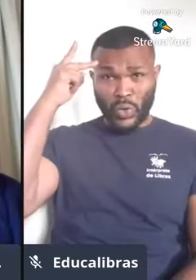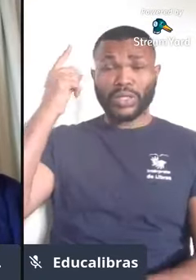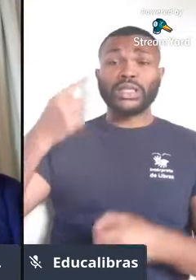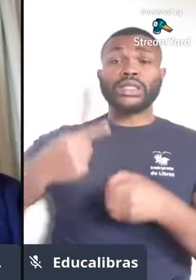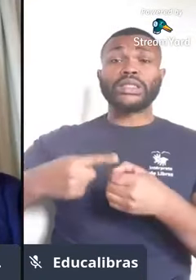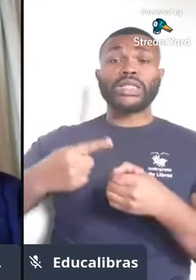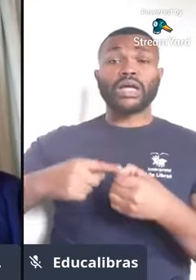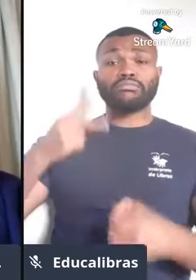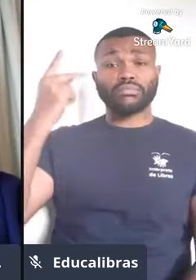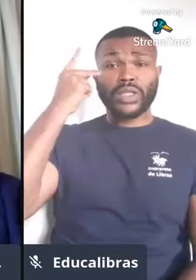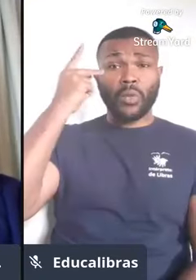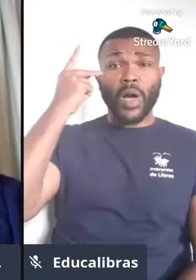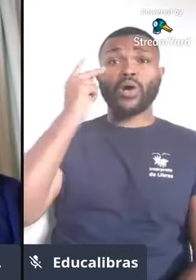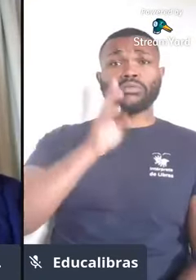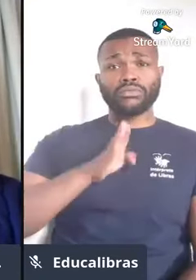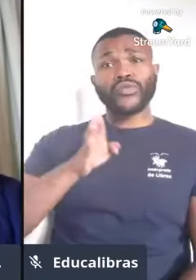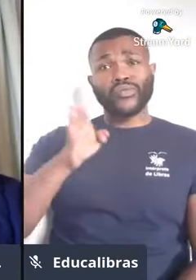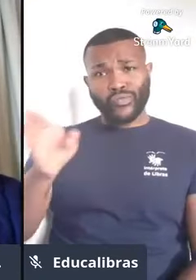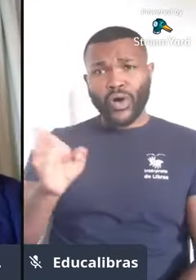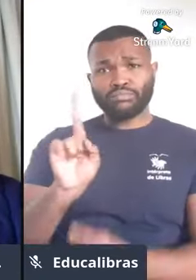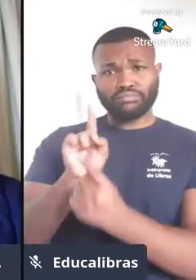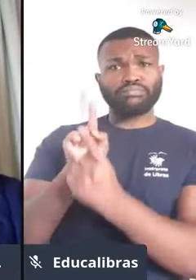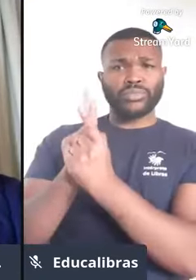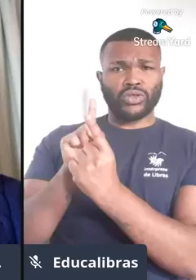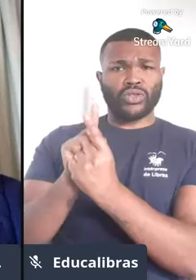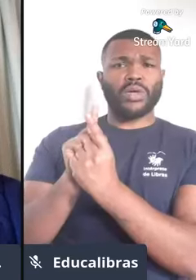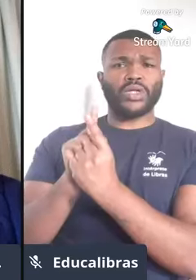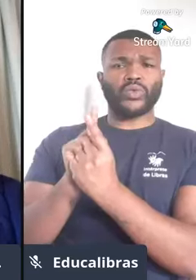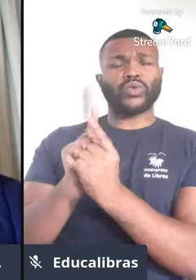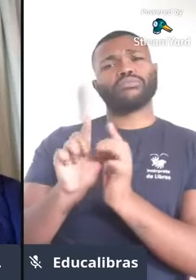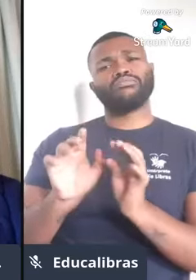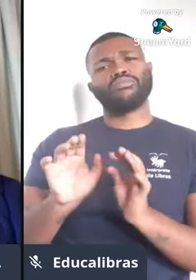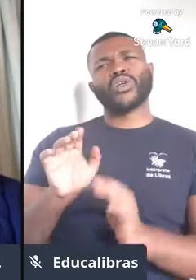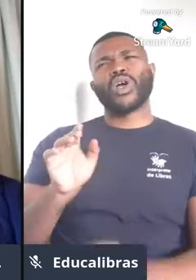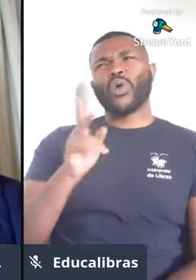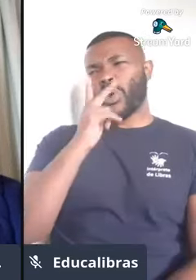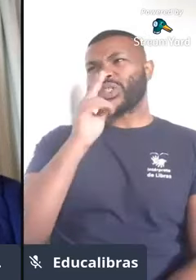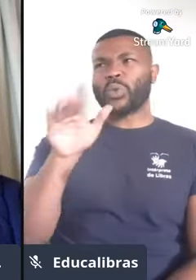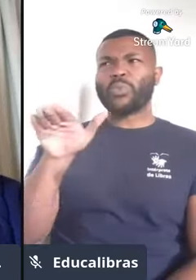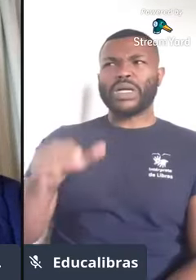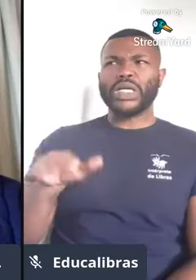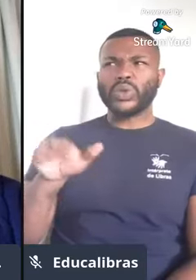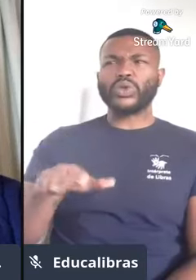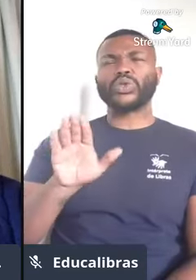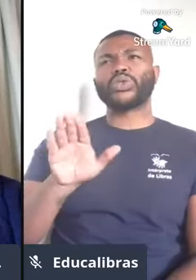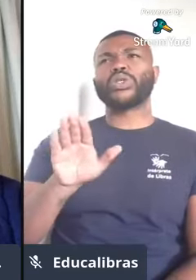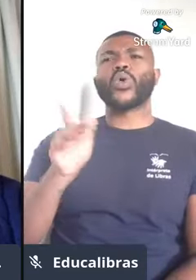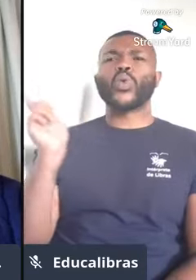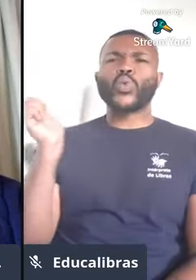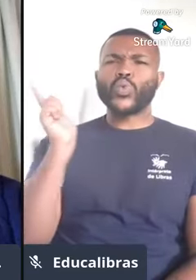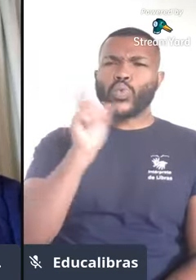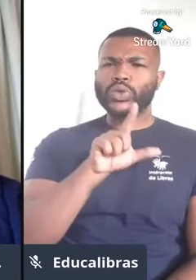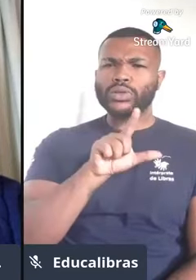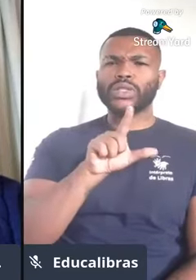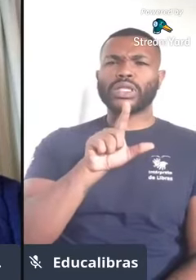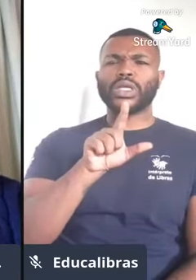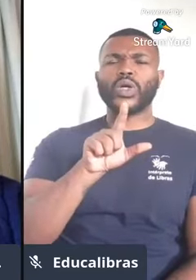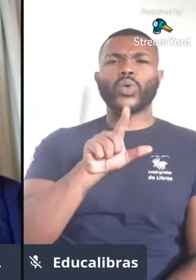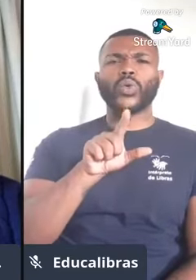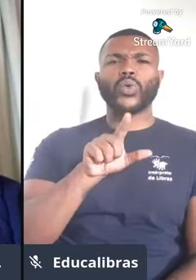no período. E a gente conseguiu, na verdade um pouco menos, mas a gente conseguiu menos de